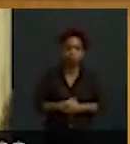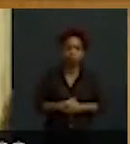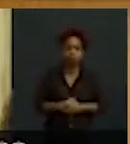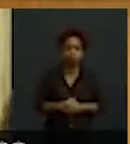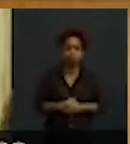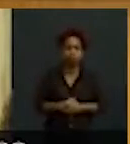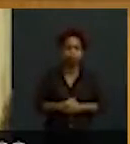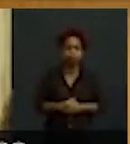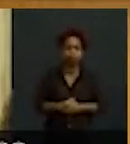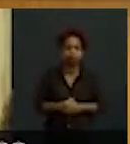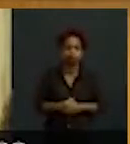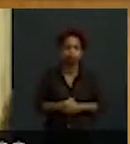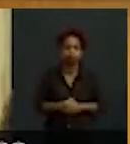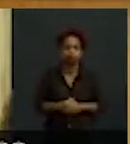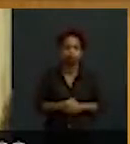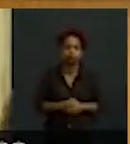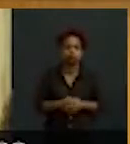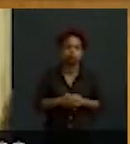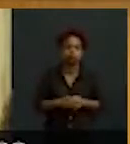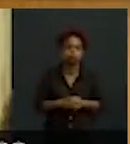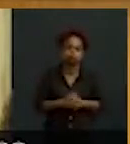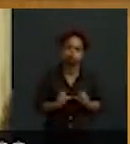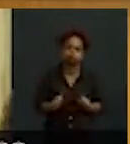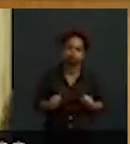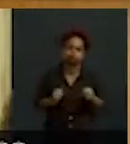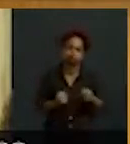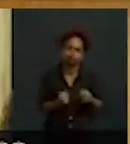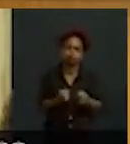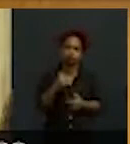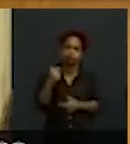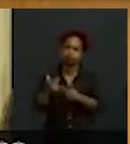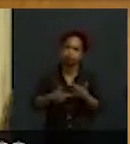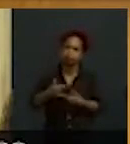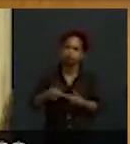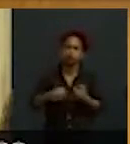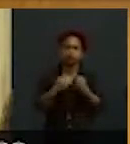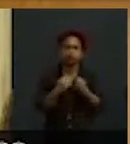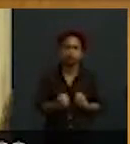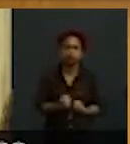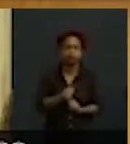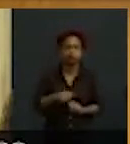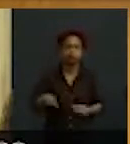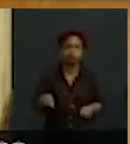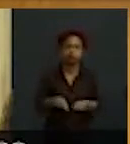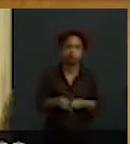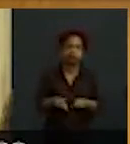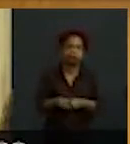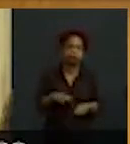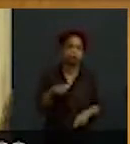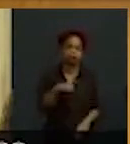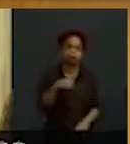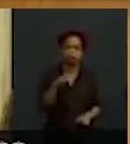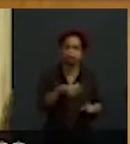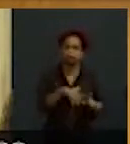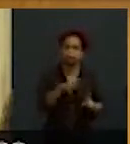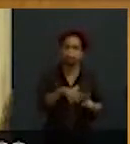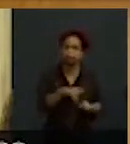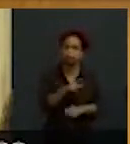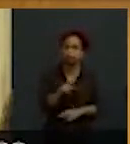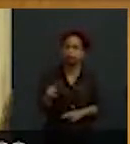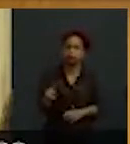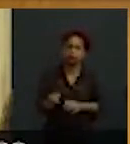Ocupacional, retificando. Dedicação, trabalho duro e incessante devoção a